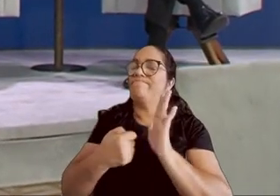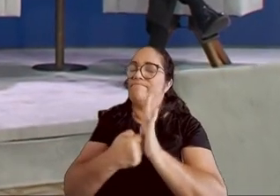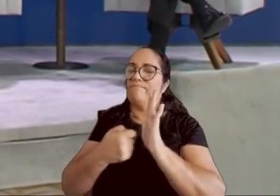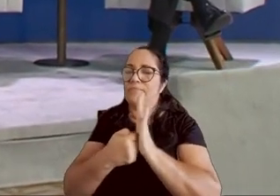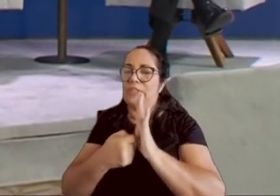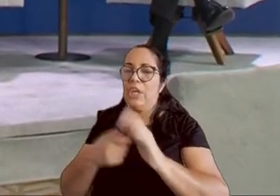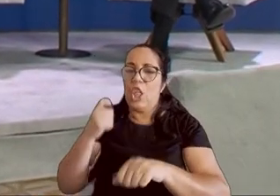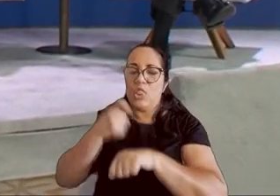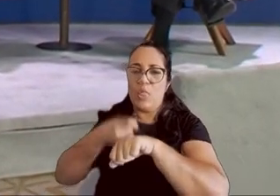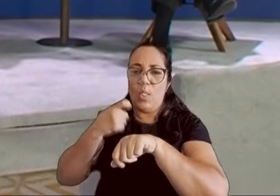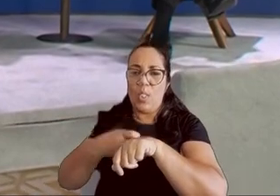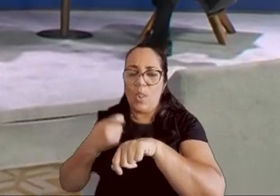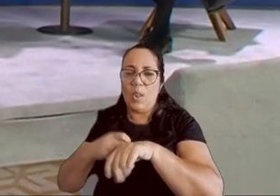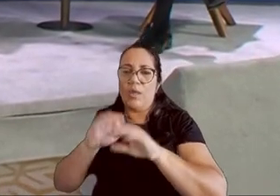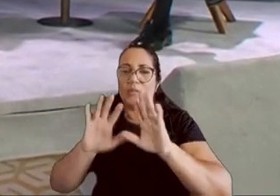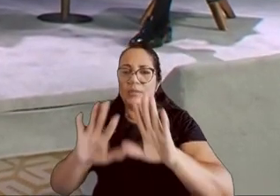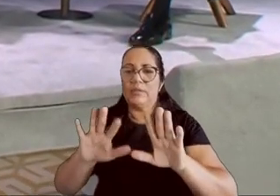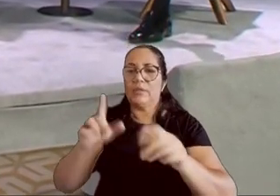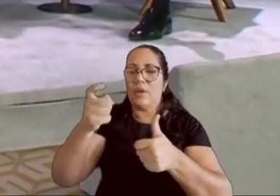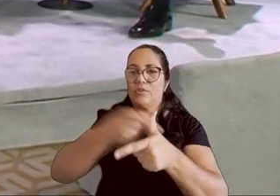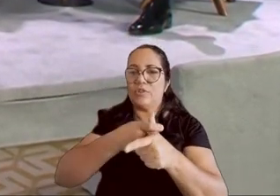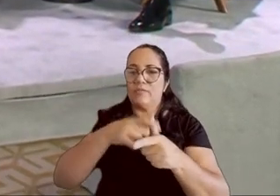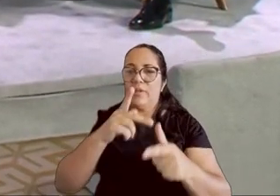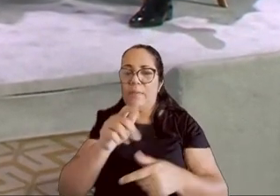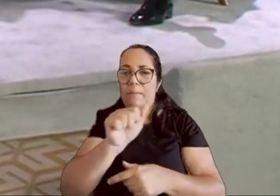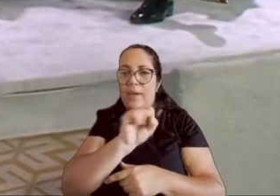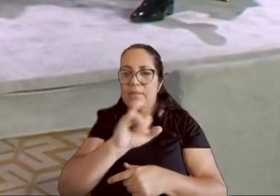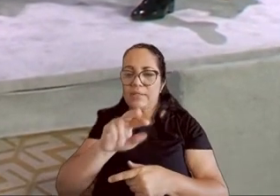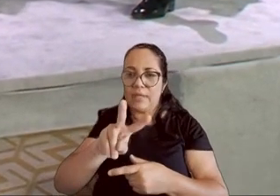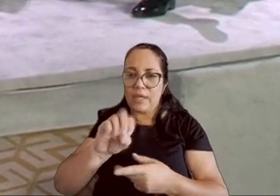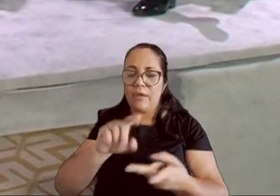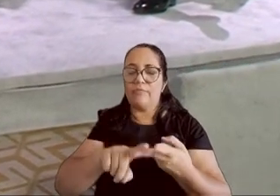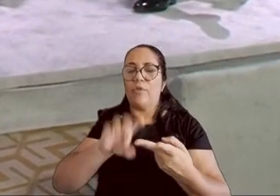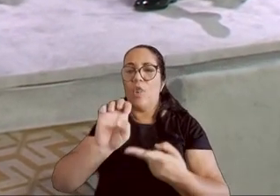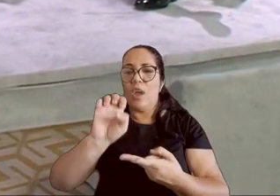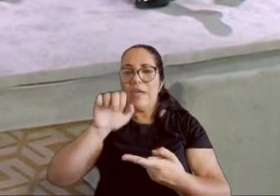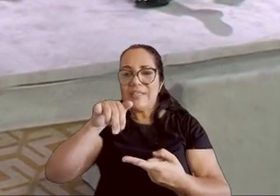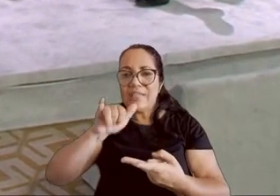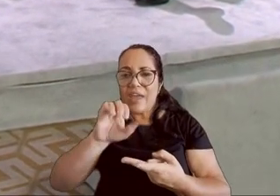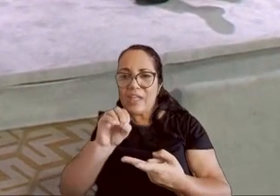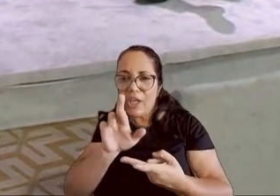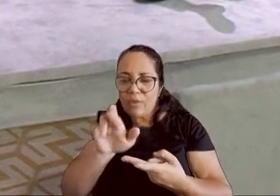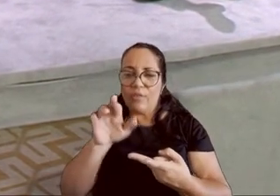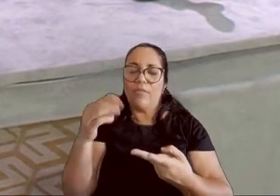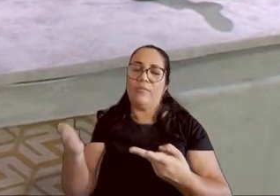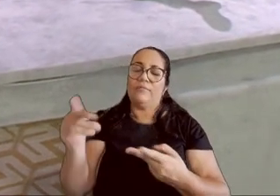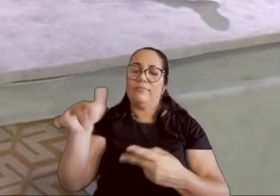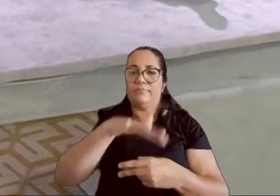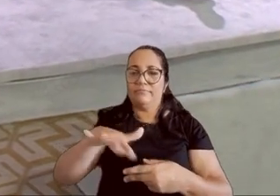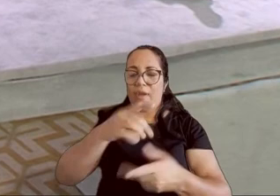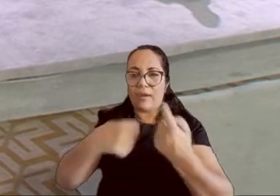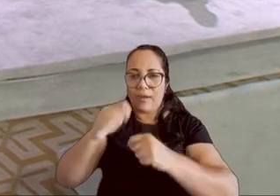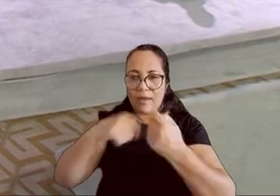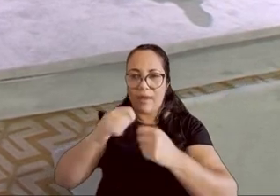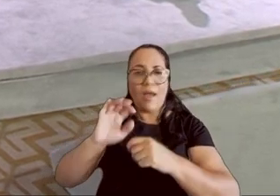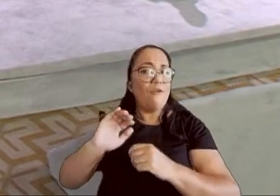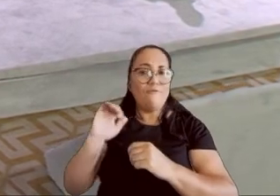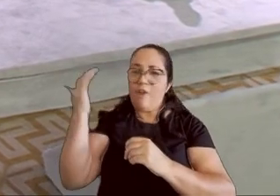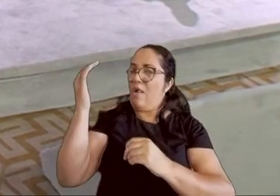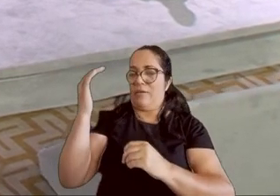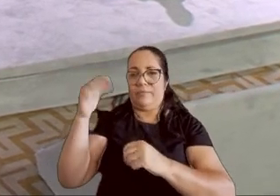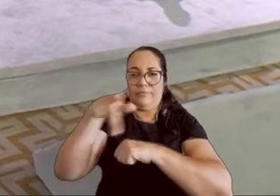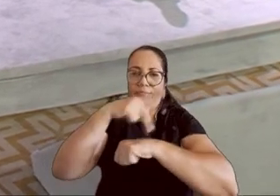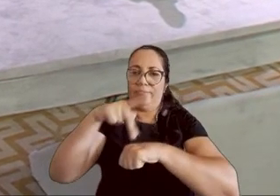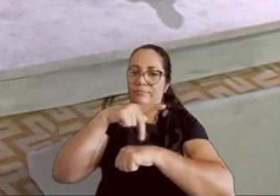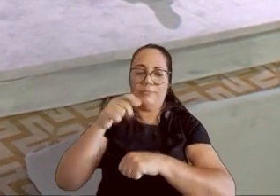do passivo né dívida Senior com garantia né o mercado tem lá fora é bem mais desenvolvido para permitir